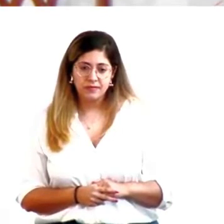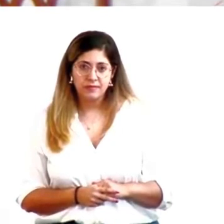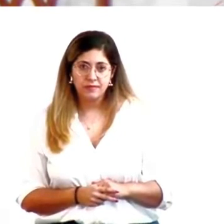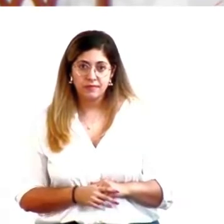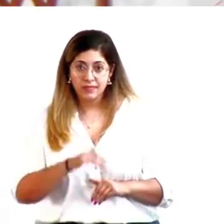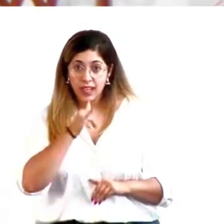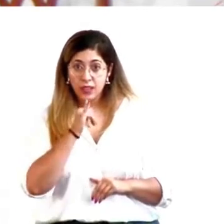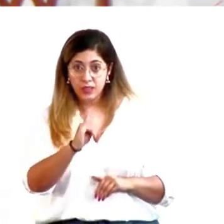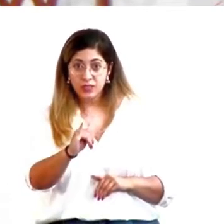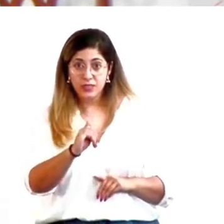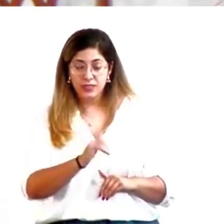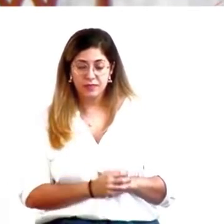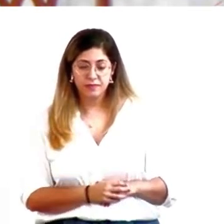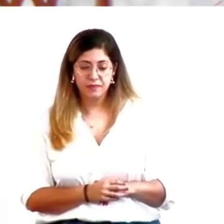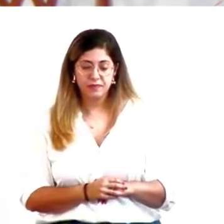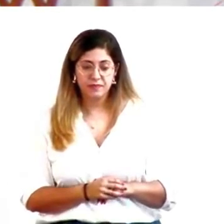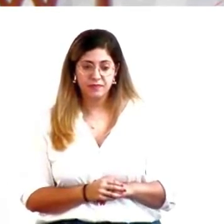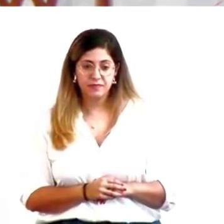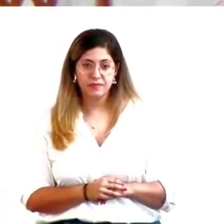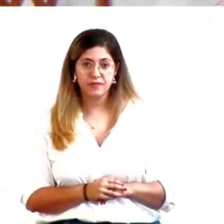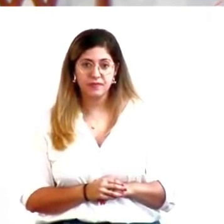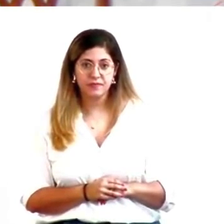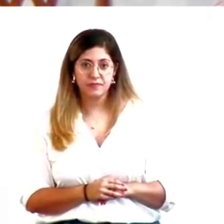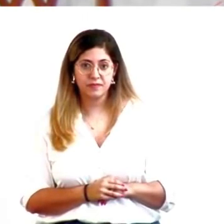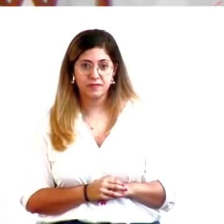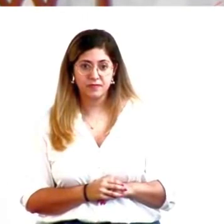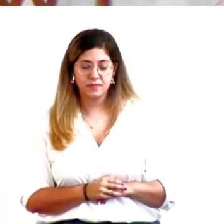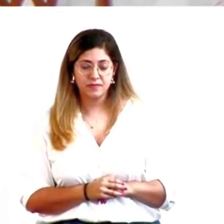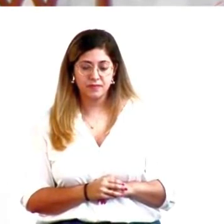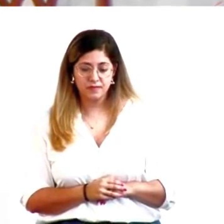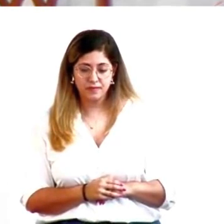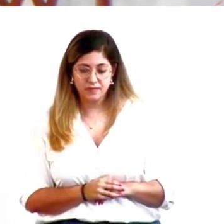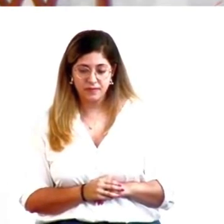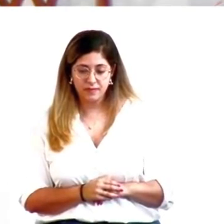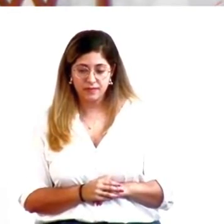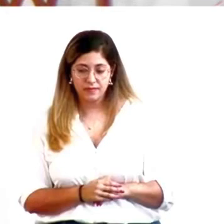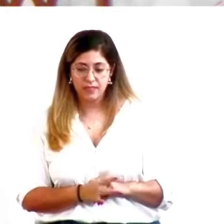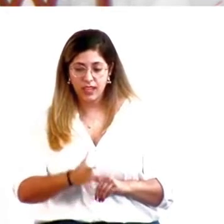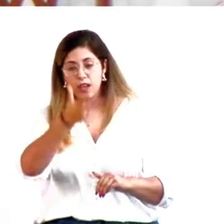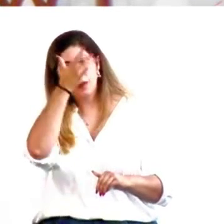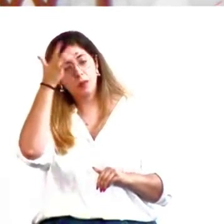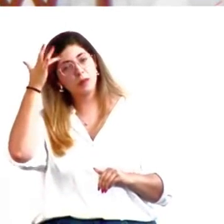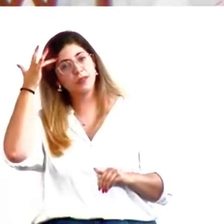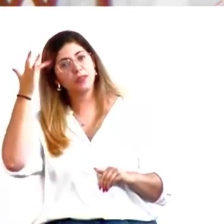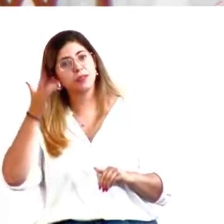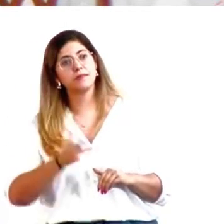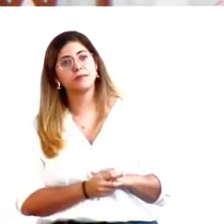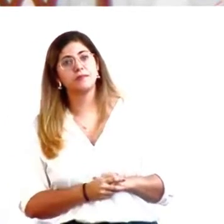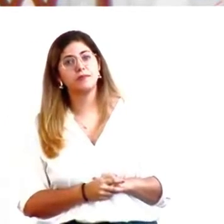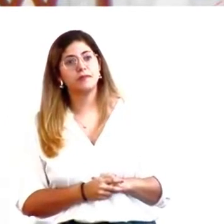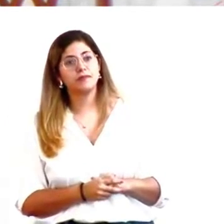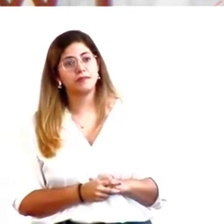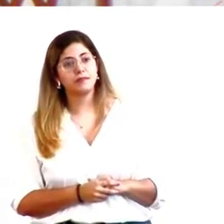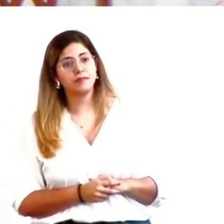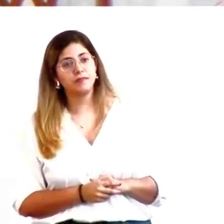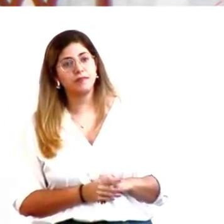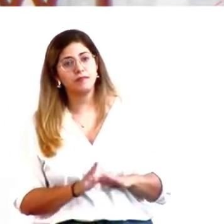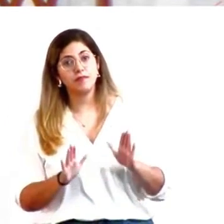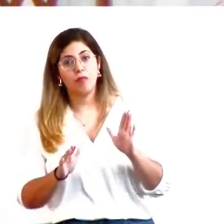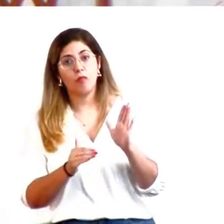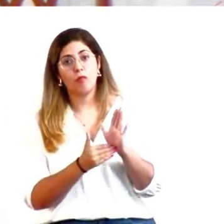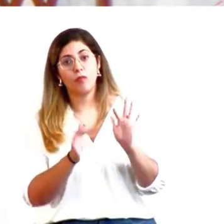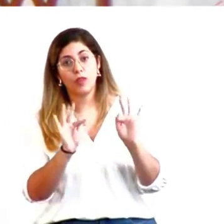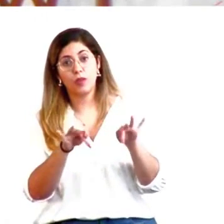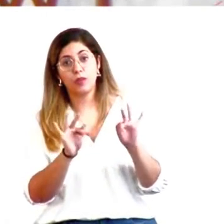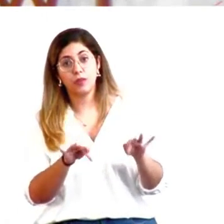dizendo. E esse é o caminho do sábio. E as pessoas sábias, além disso, ele fecha para nós